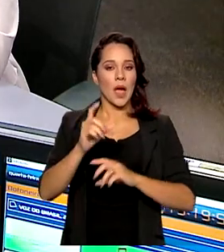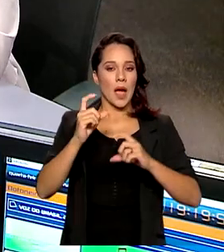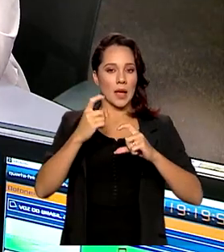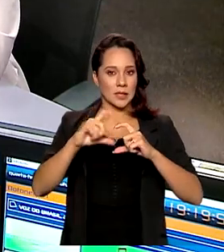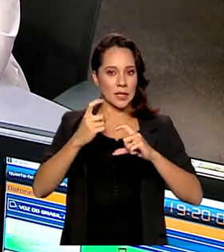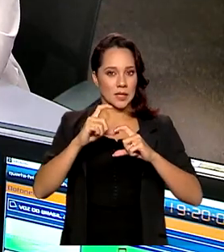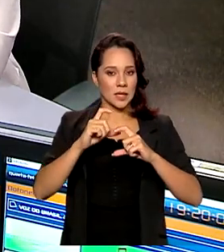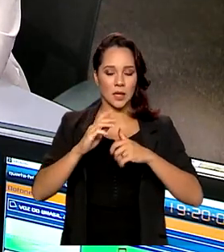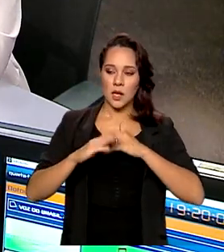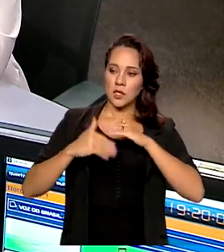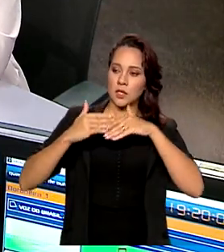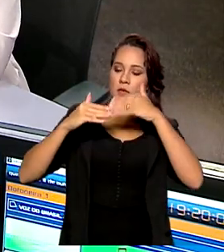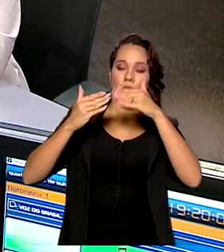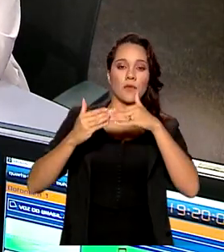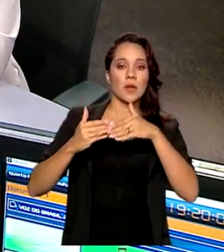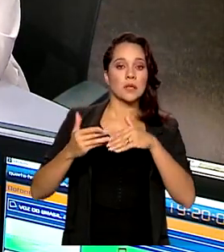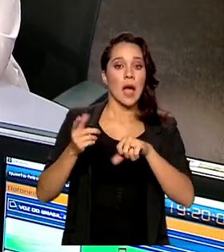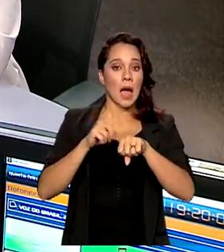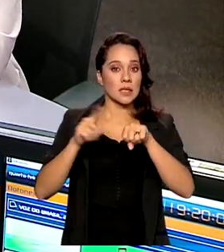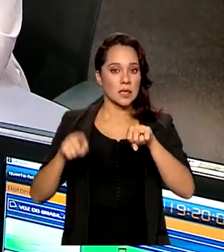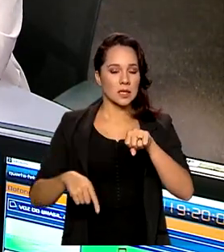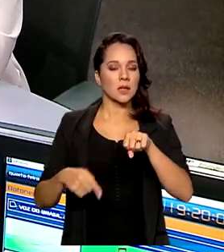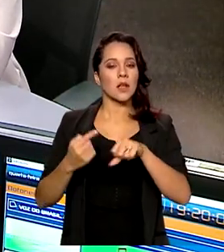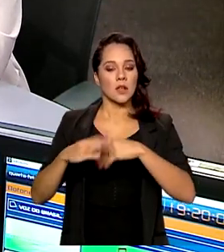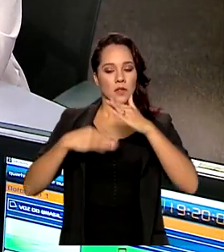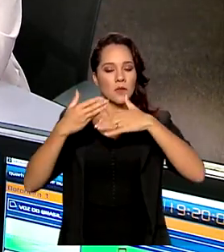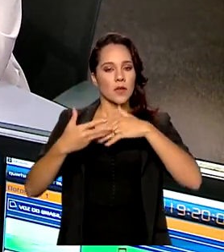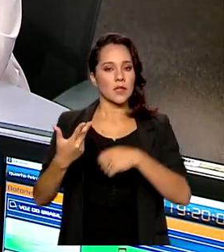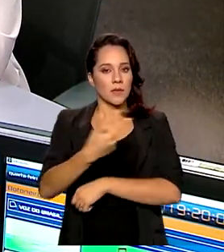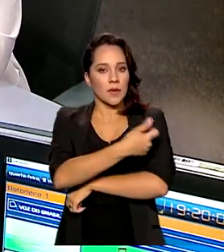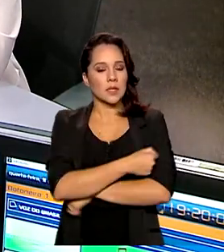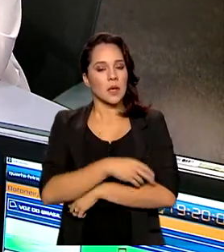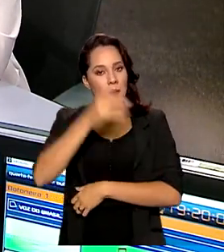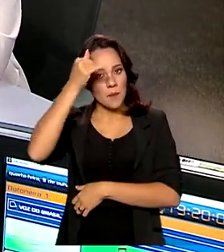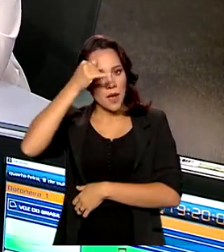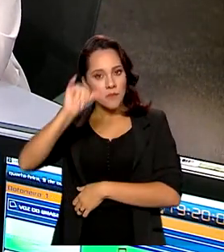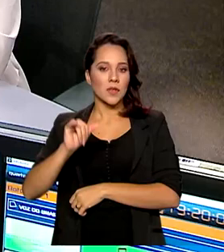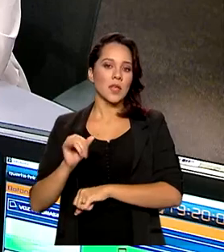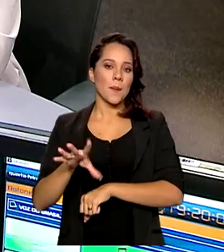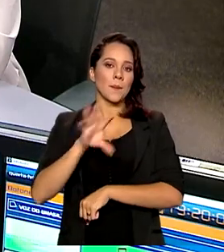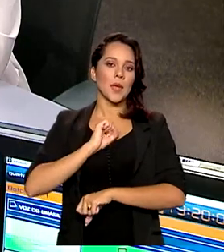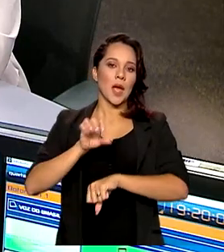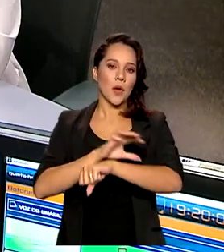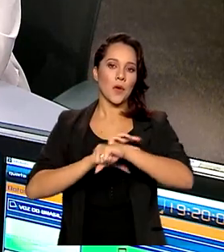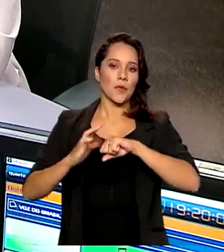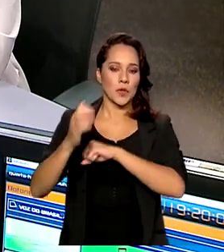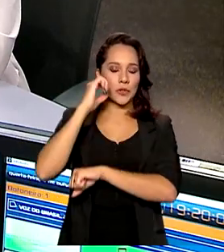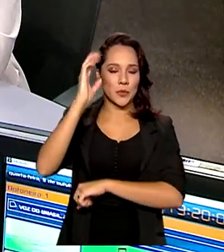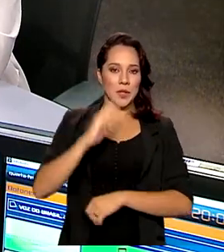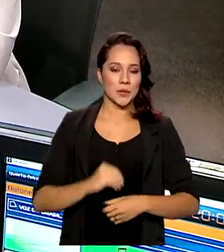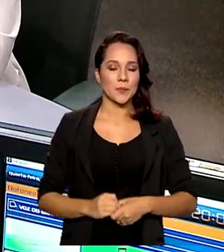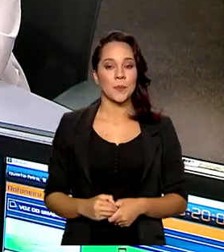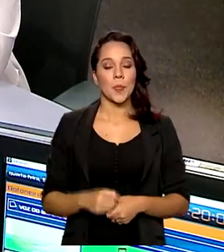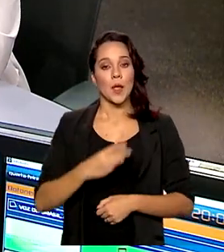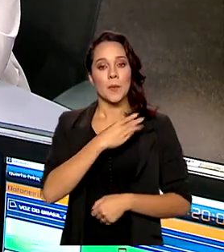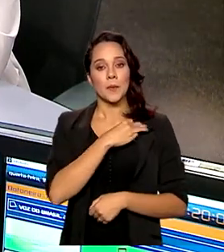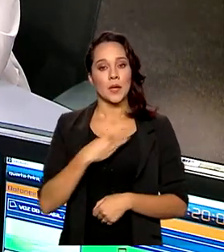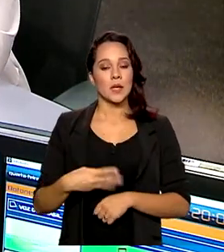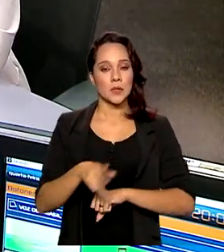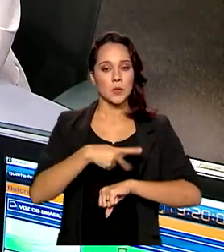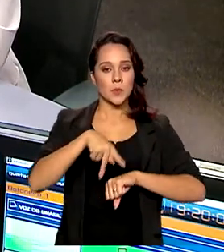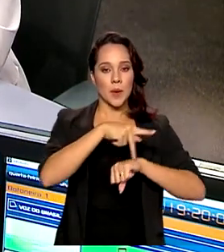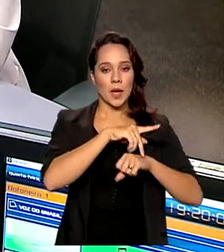AstraZeneca, desenvolvesse uma das vacinas usadas na prevenção à Covid-19 no país. O ministro das